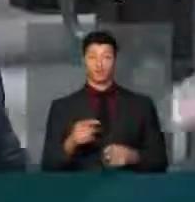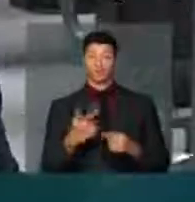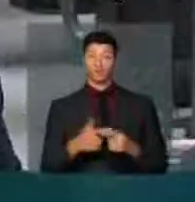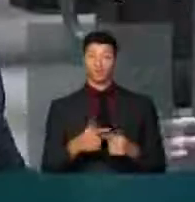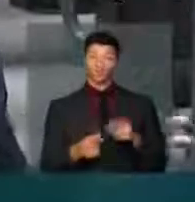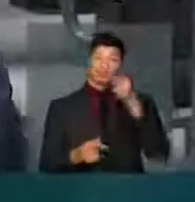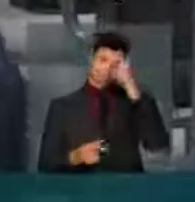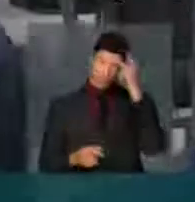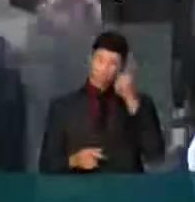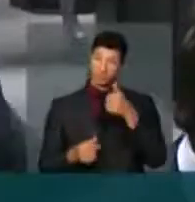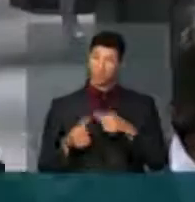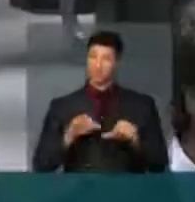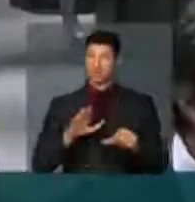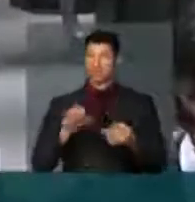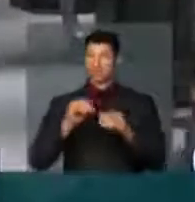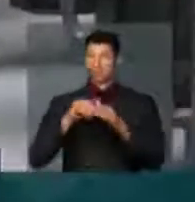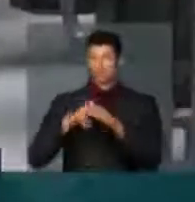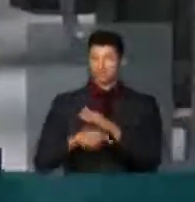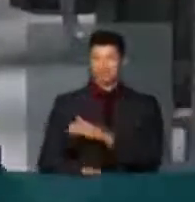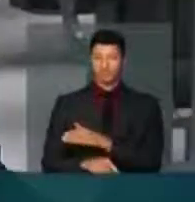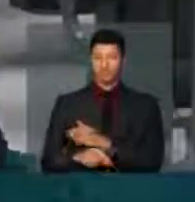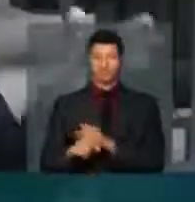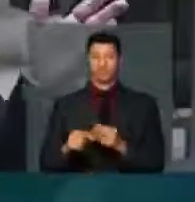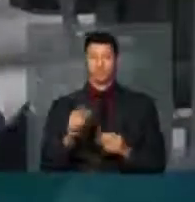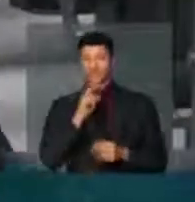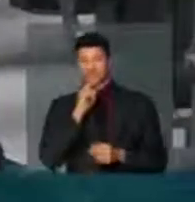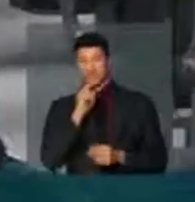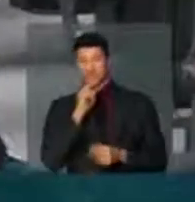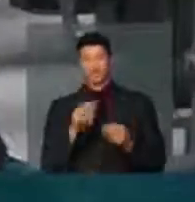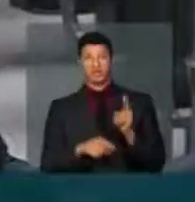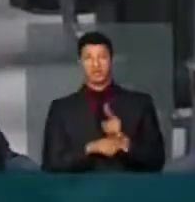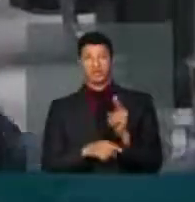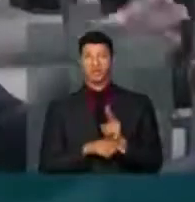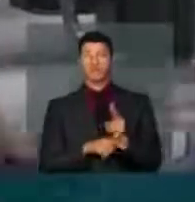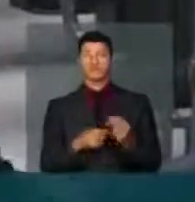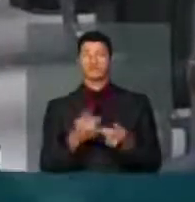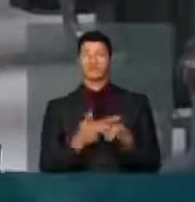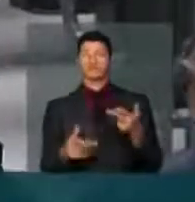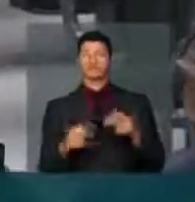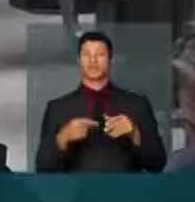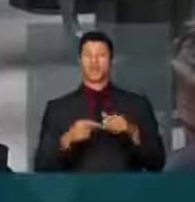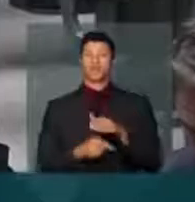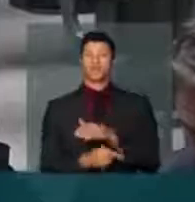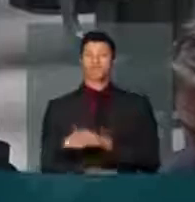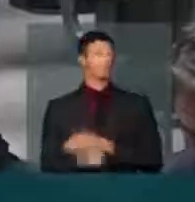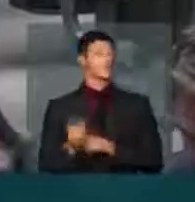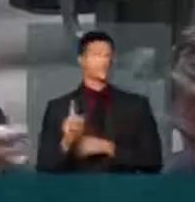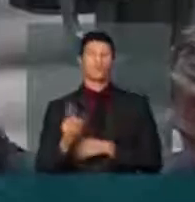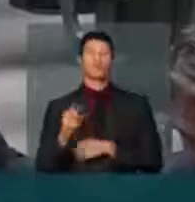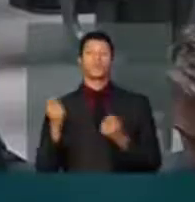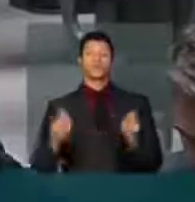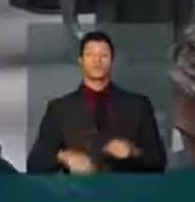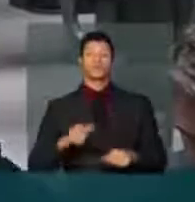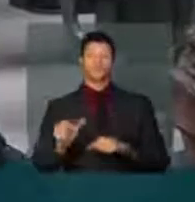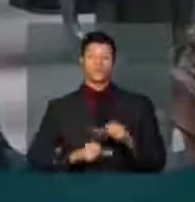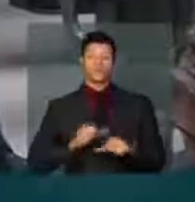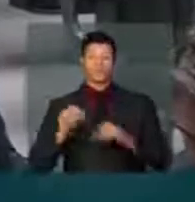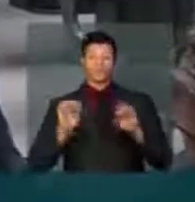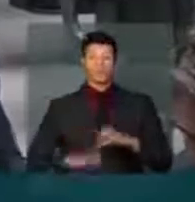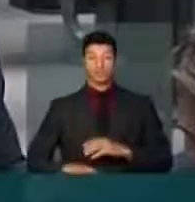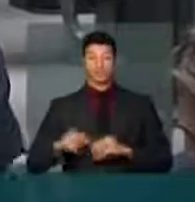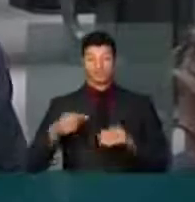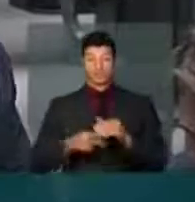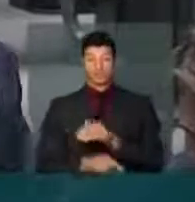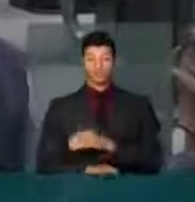porque os que estão aí estão afundando a Petrobras. Ninguém defende alguma coisa que está afundando. Tem que mudar, tem que deixar